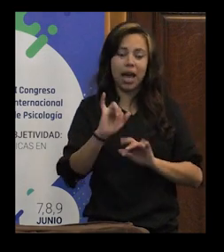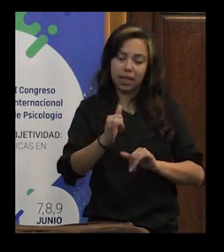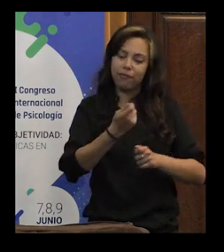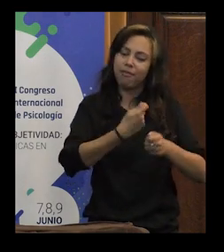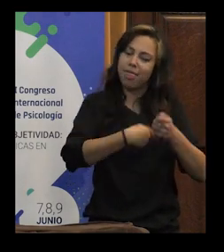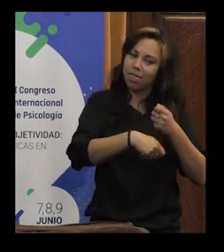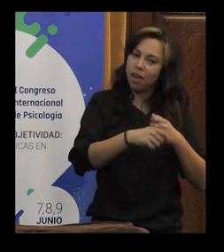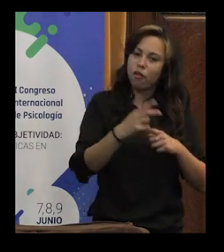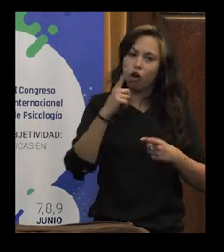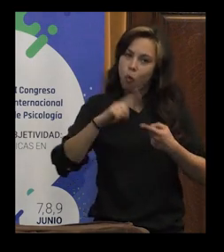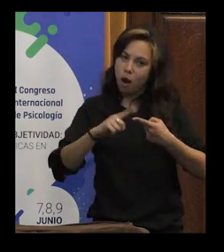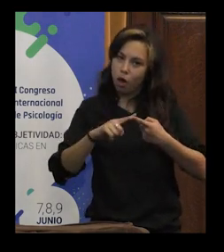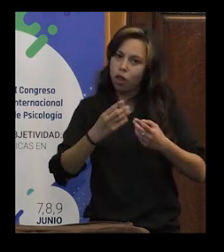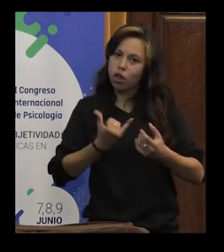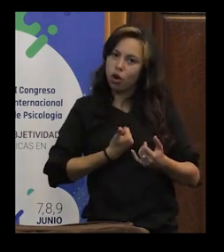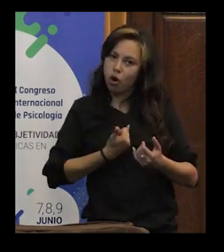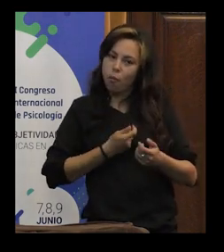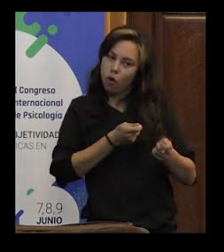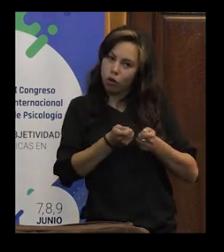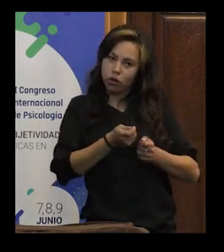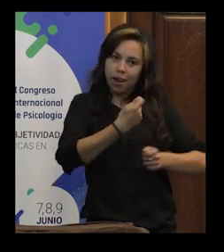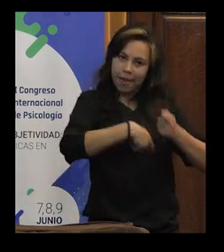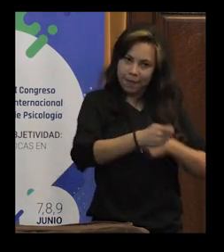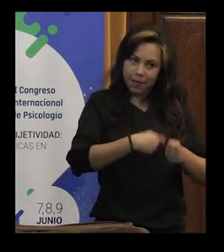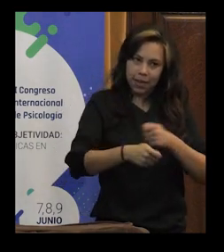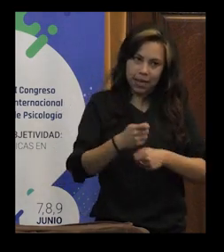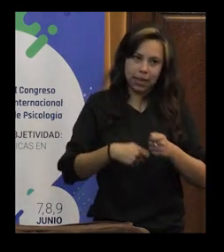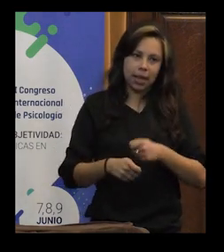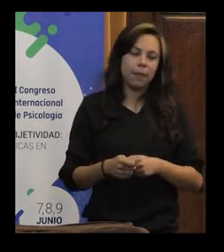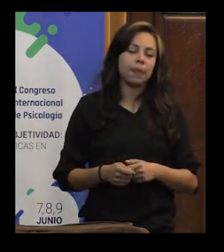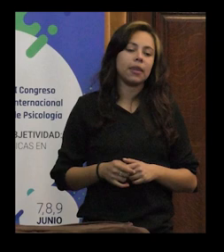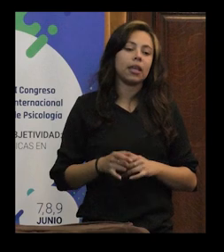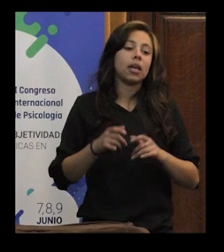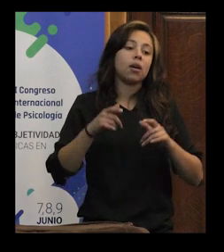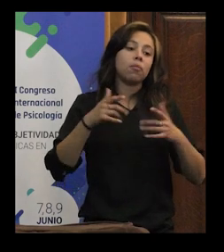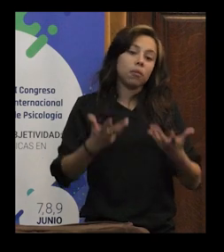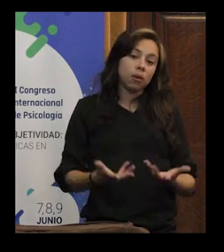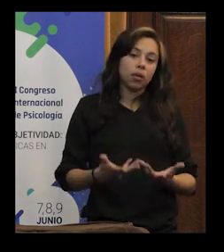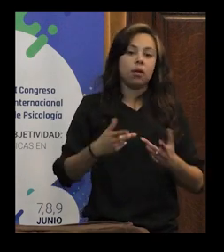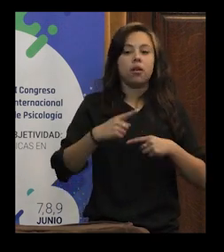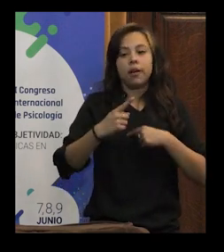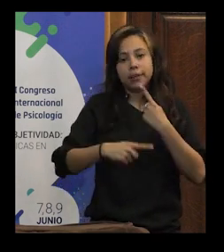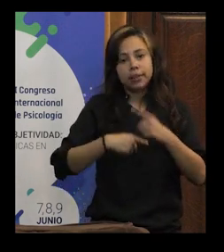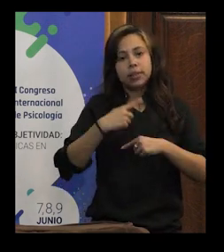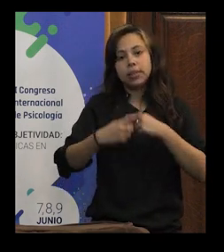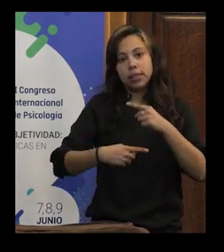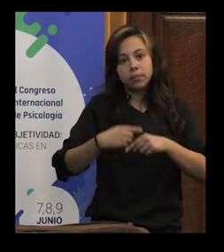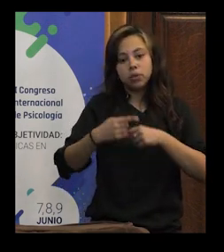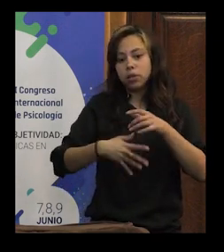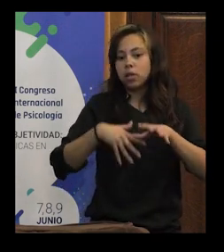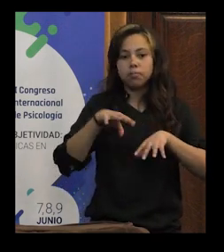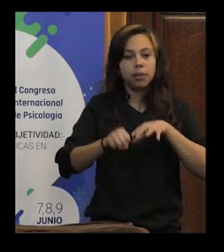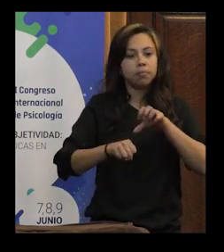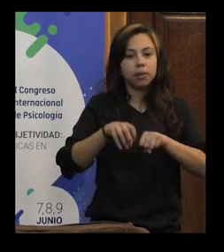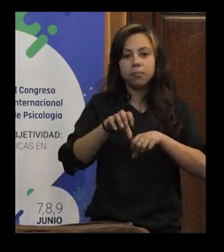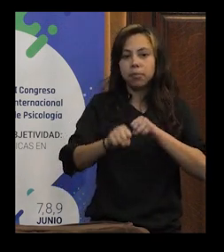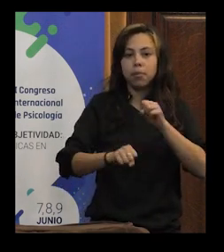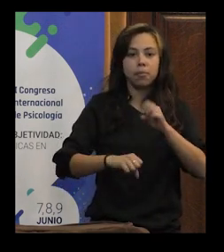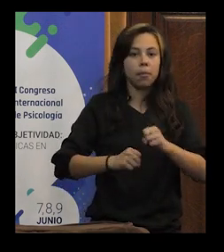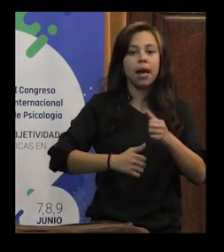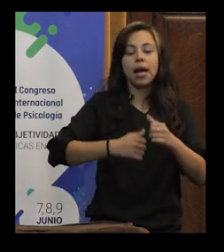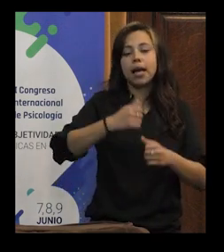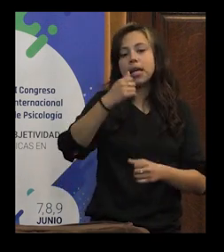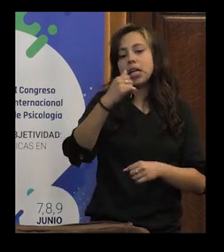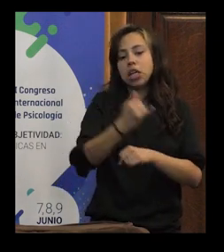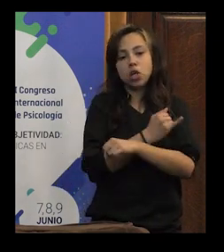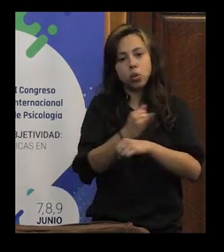Apesar da intensa pressão exercida pela indústria tabacalera, os governos de quase todos os